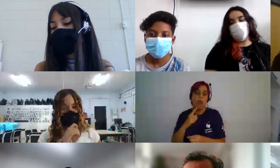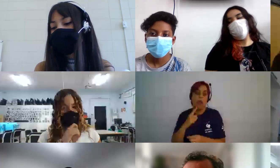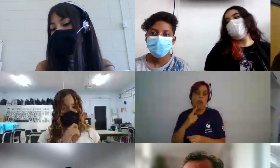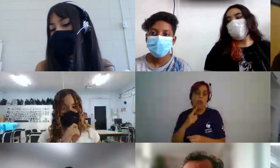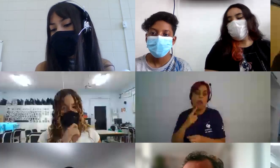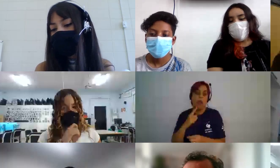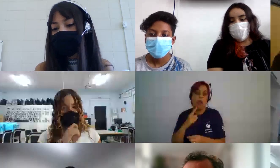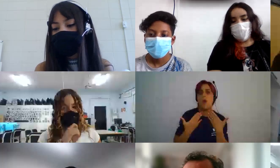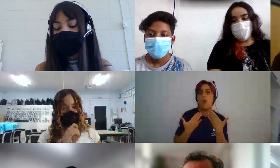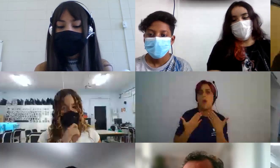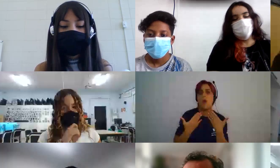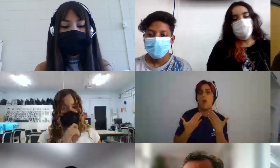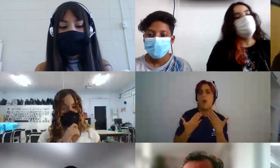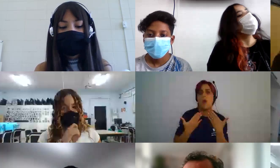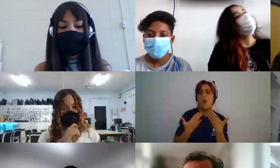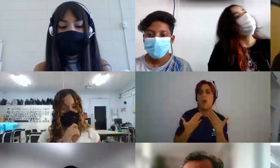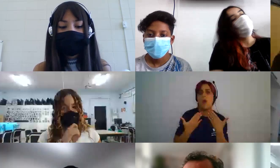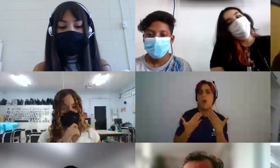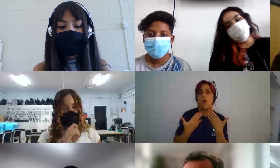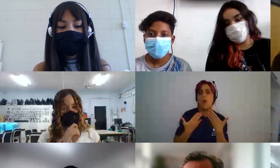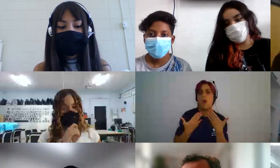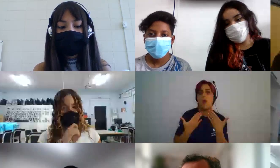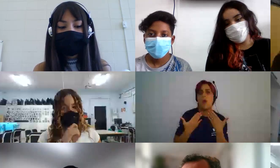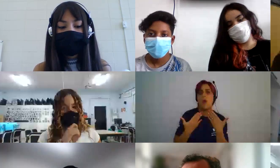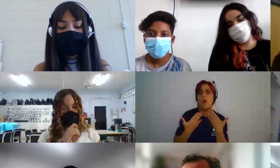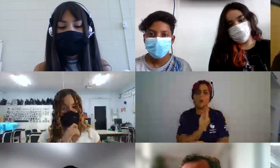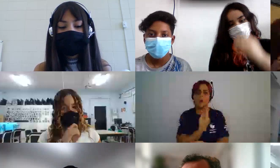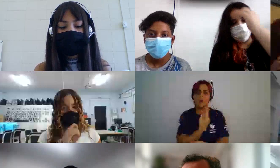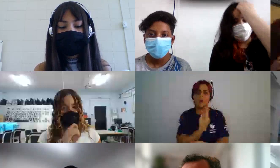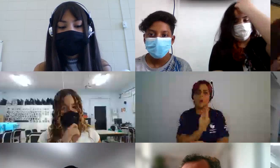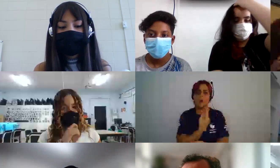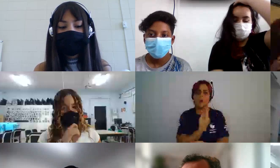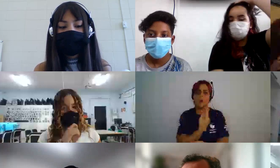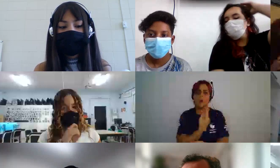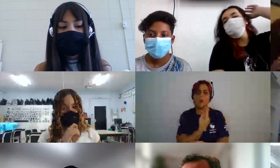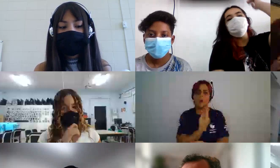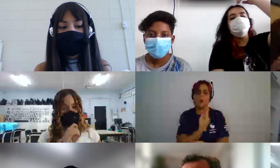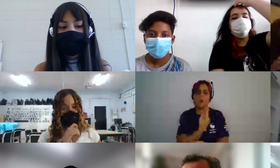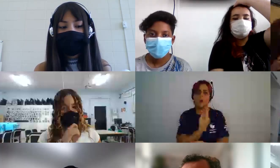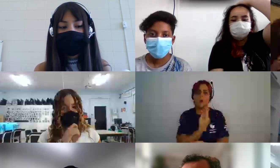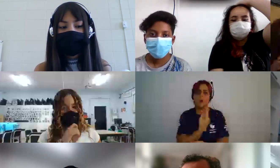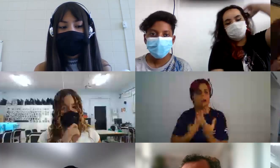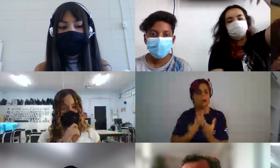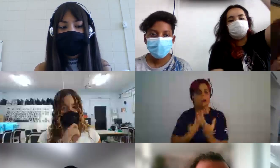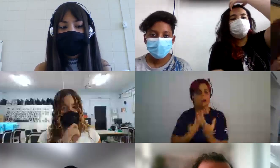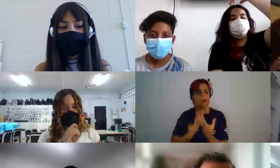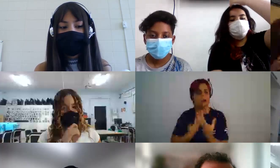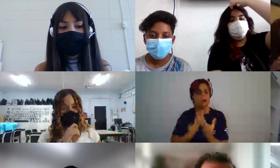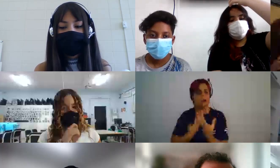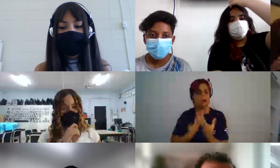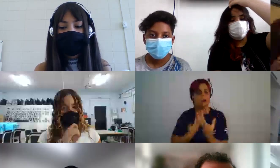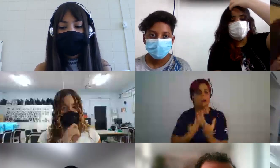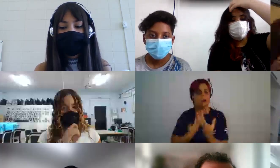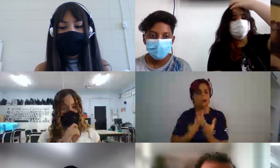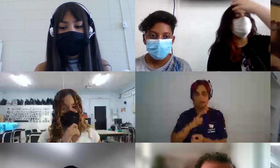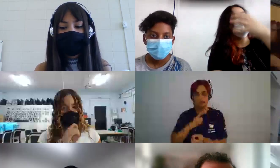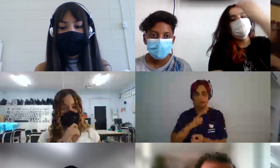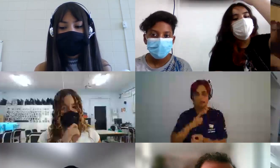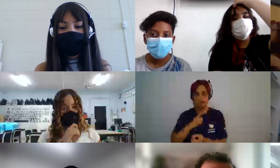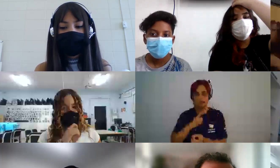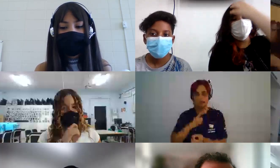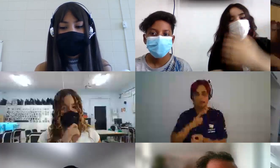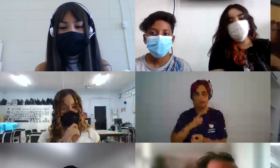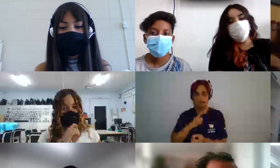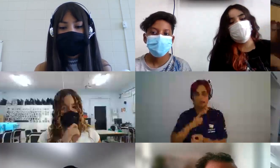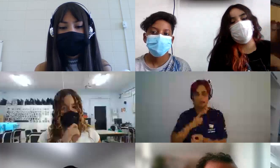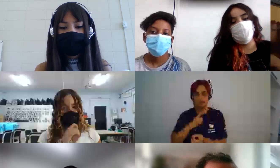se posiciona no mundo. Nós somos uma expressão da nossa sexualidade. se você está com a franja penteada para a esquerda ou para a direita, se